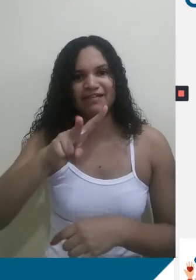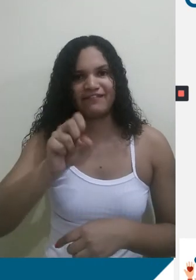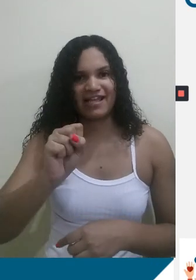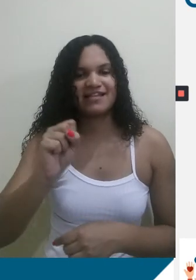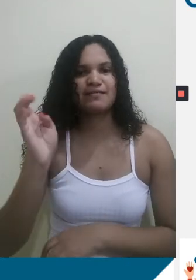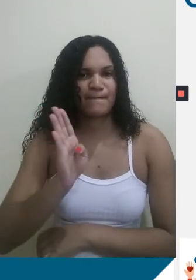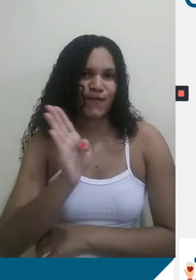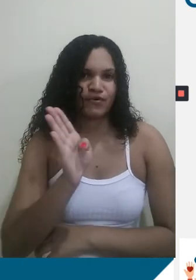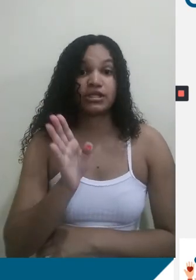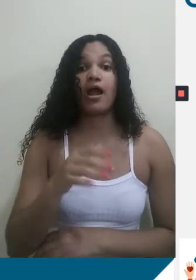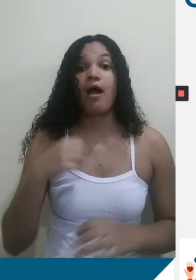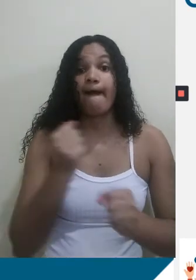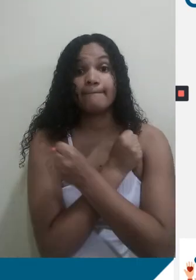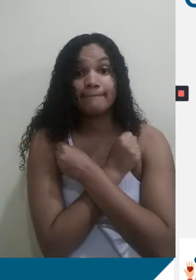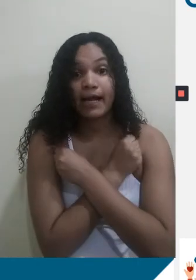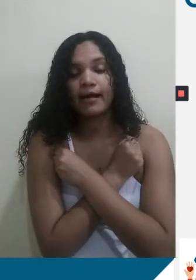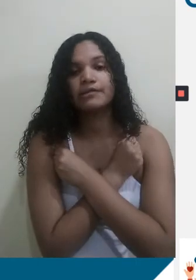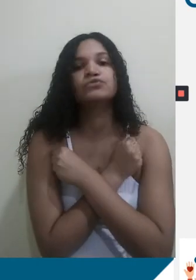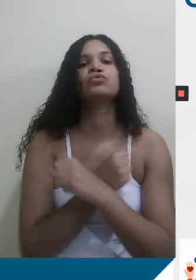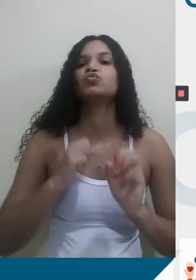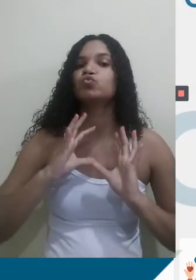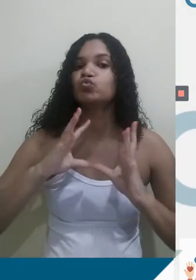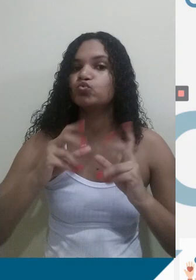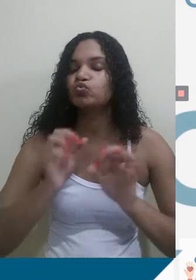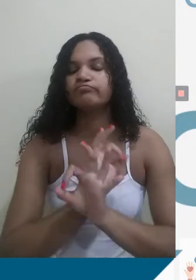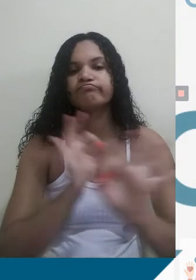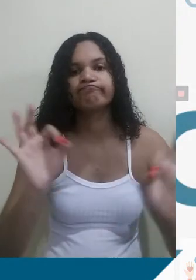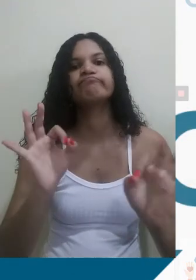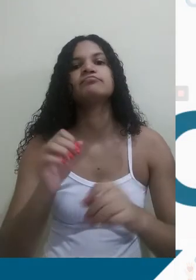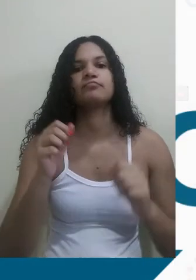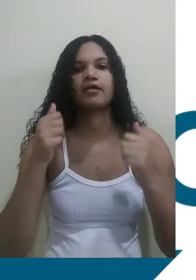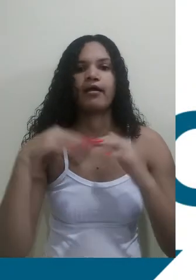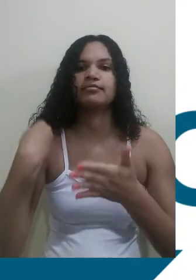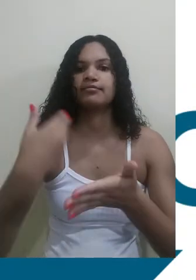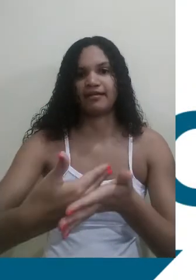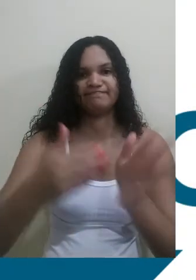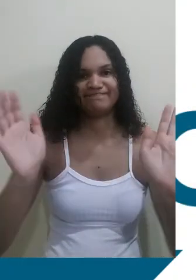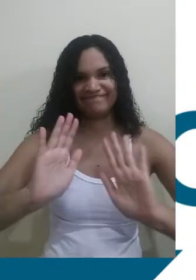disciplina de Biologia. Um grande abraço, tudo de bom e até a próxima.